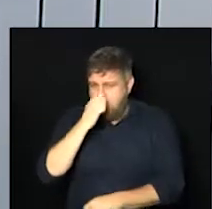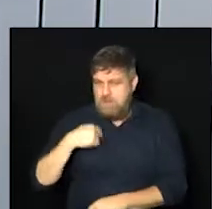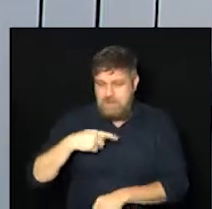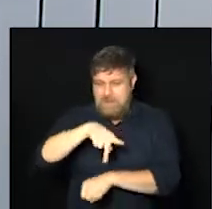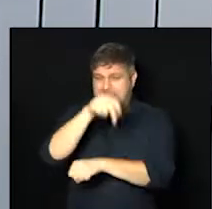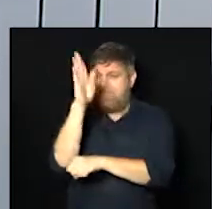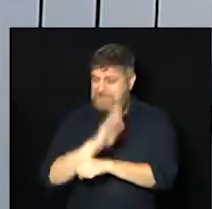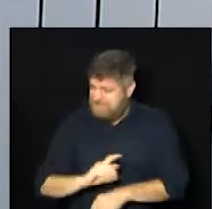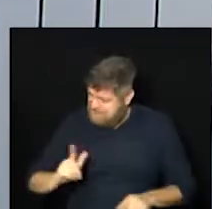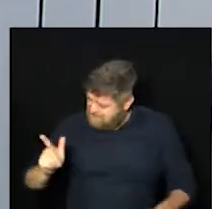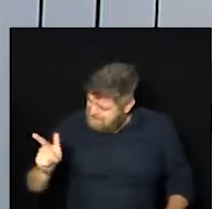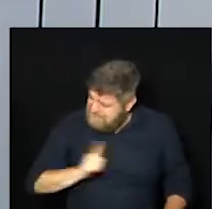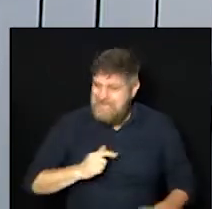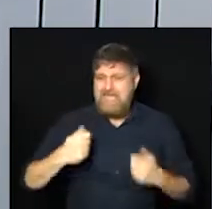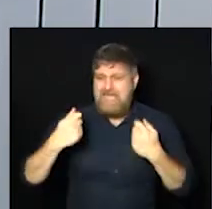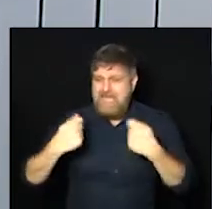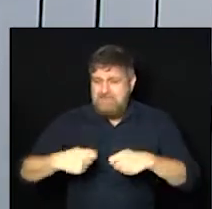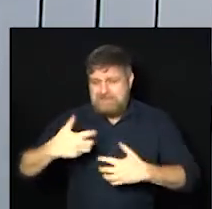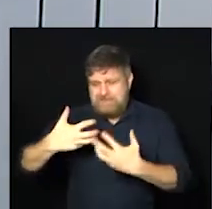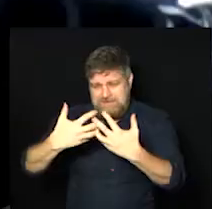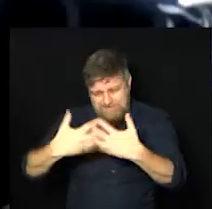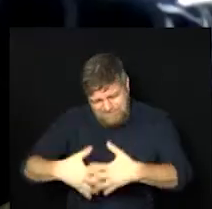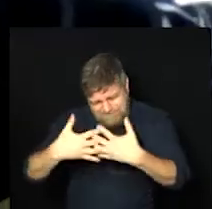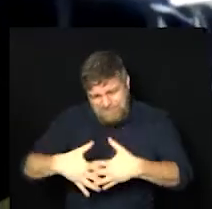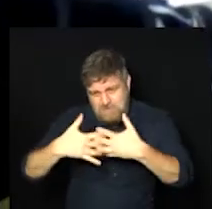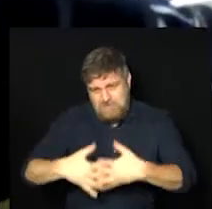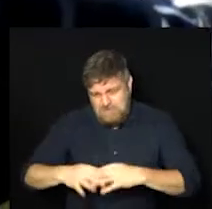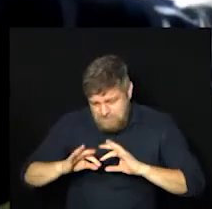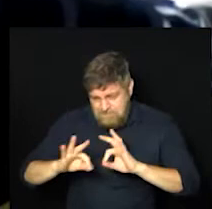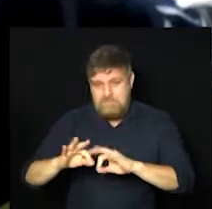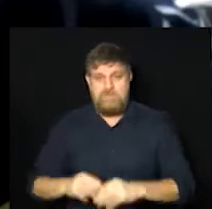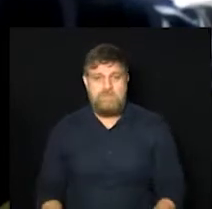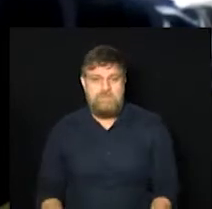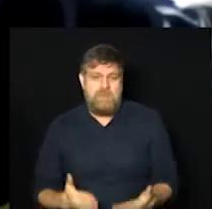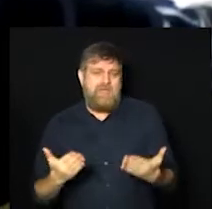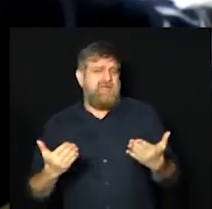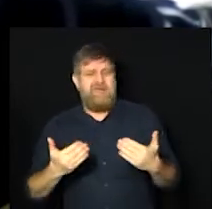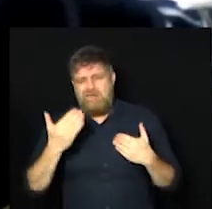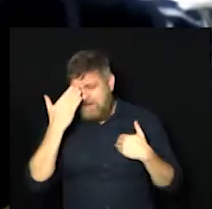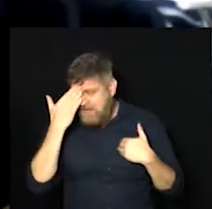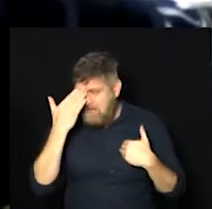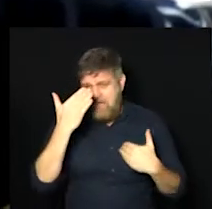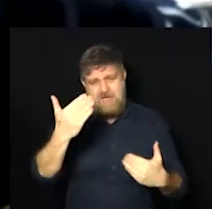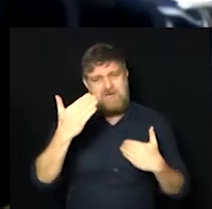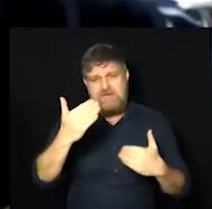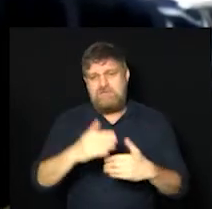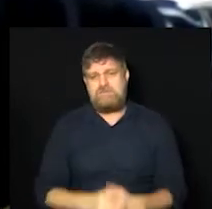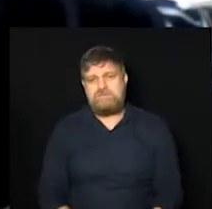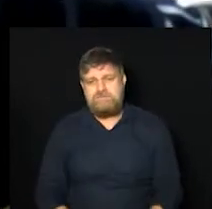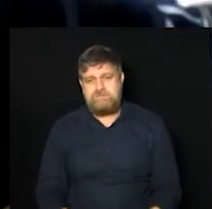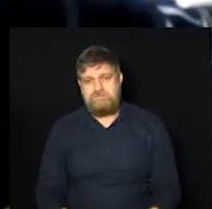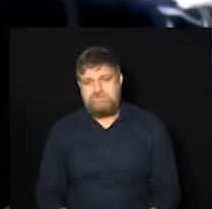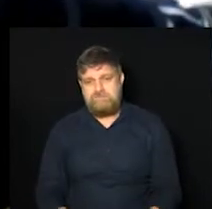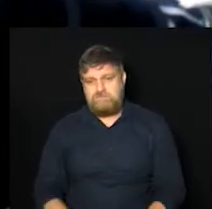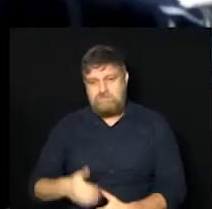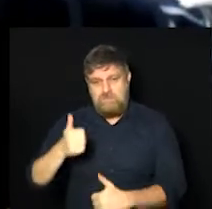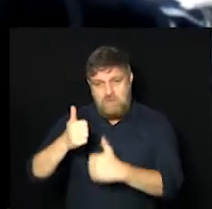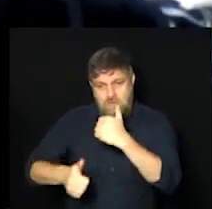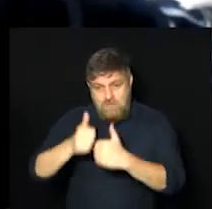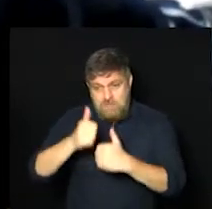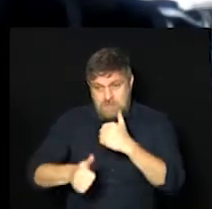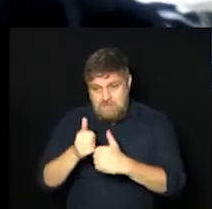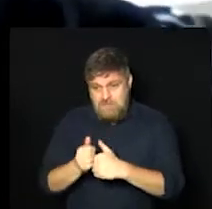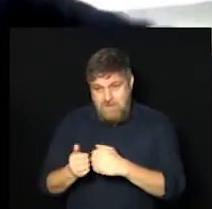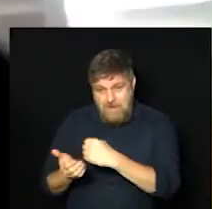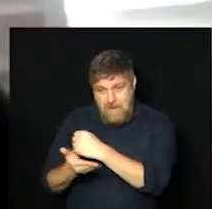Brasil tem e precisa colocar em prática. Não, cara, eu queria agradecer, Gabriel, dizer que o futebol na formação